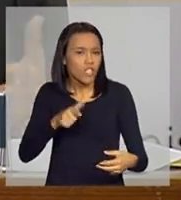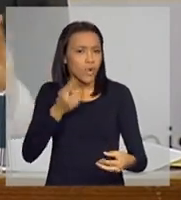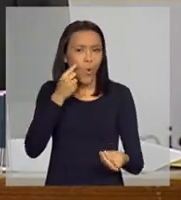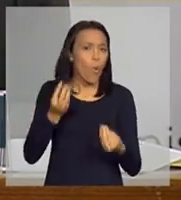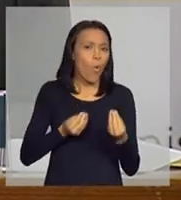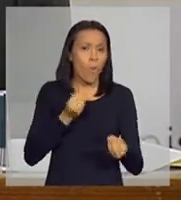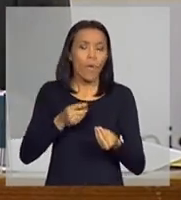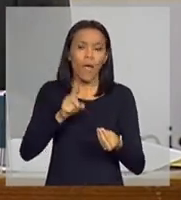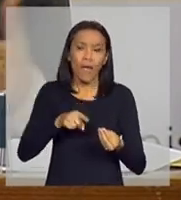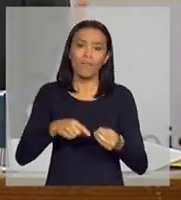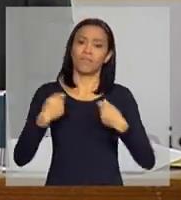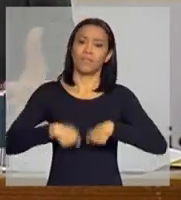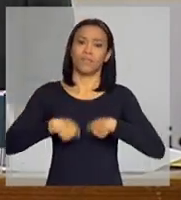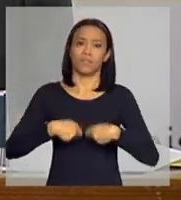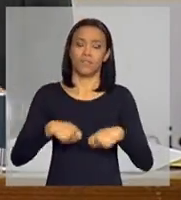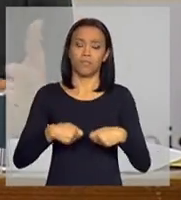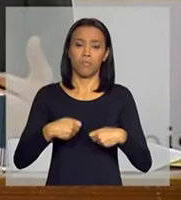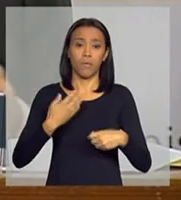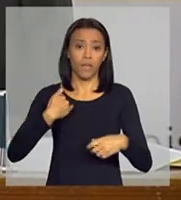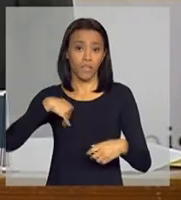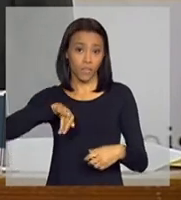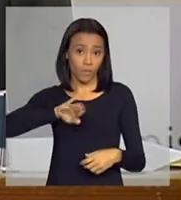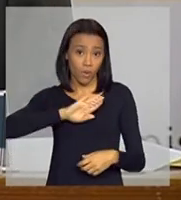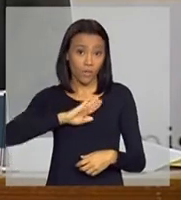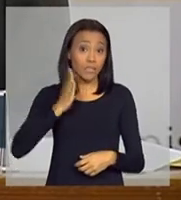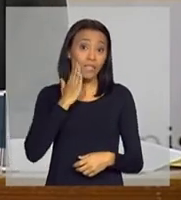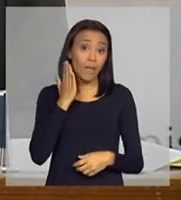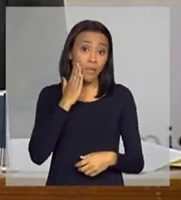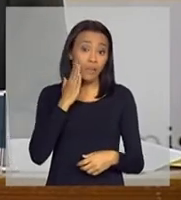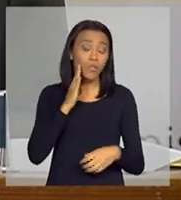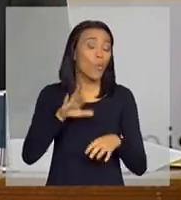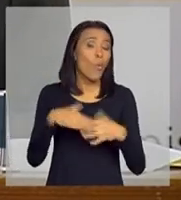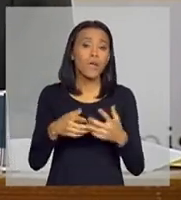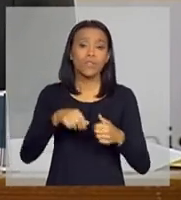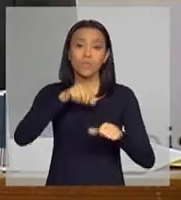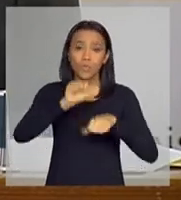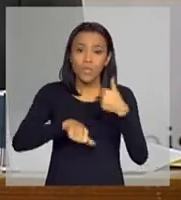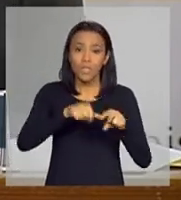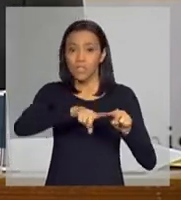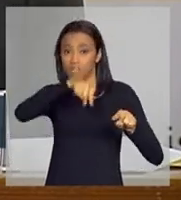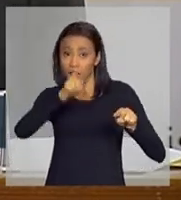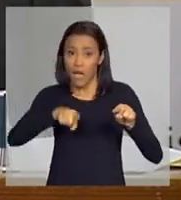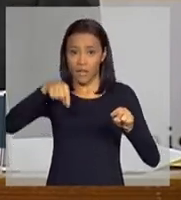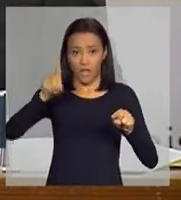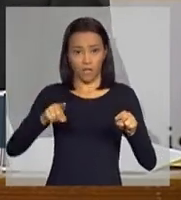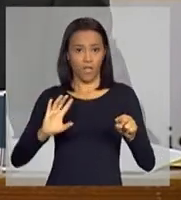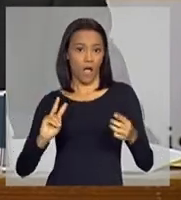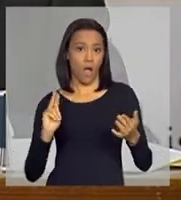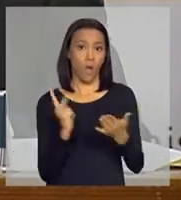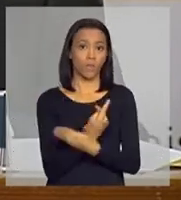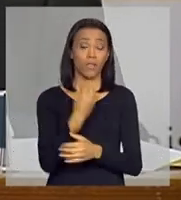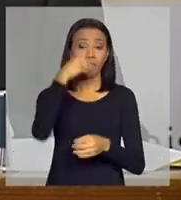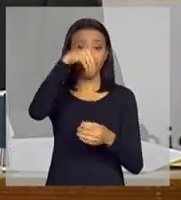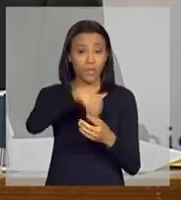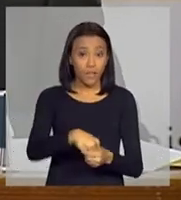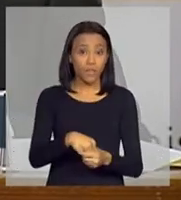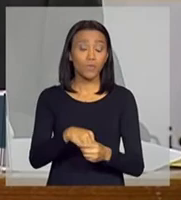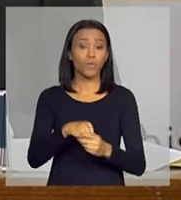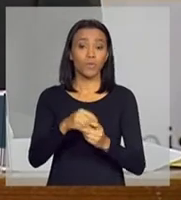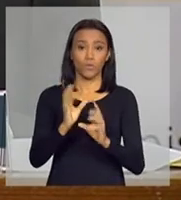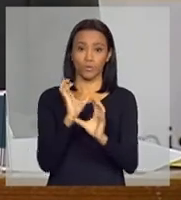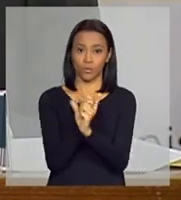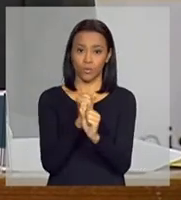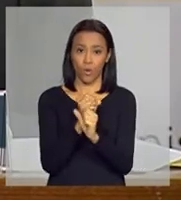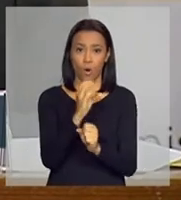necessário para definir as variáveis do orçamento mas ela não deve ser considerada como se fosse uma